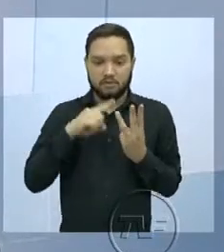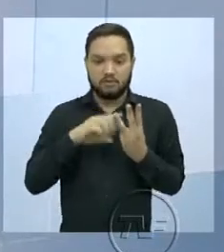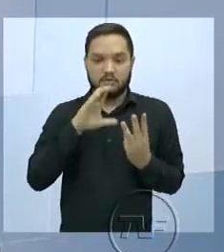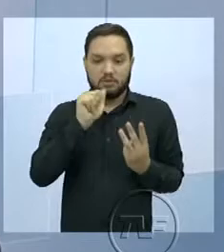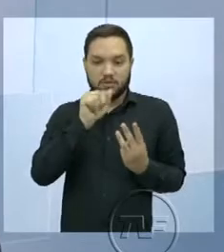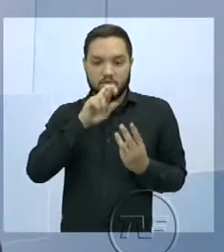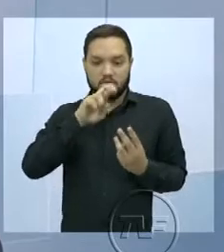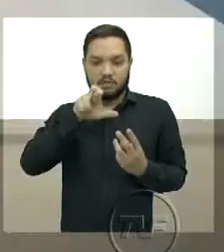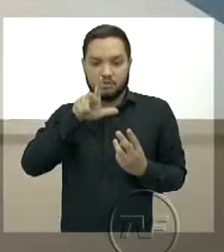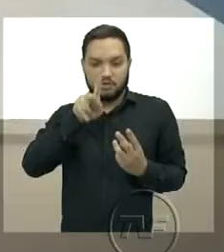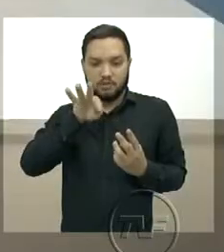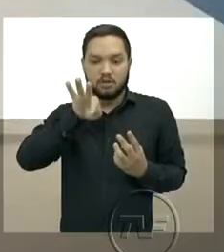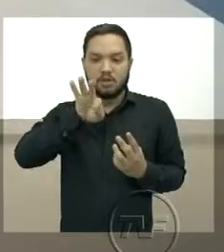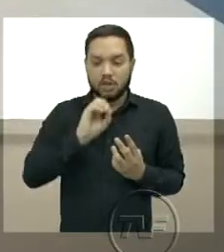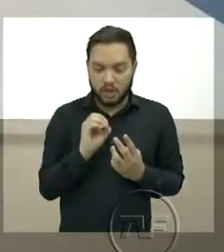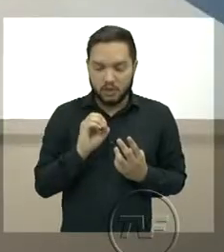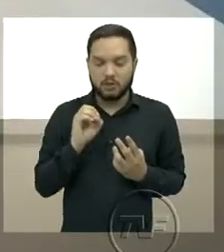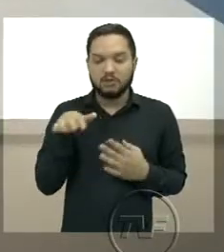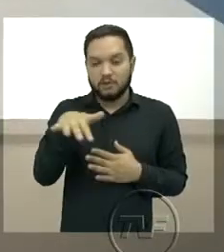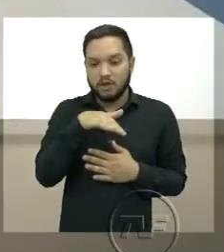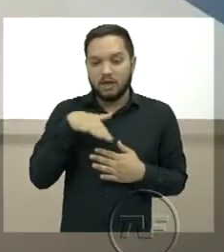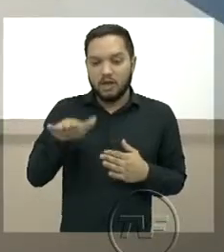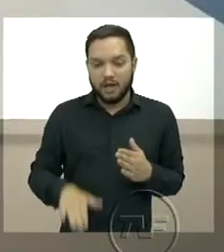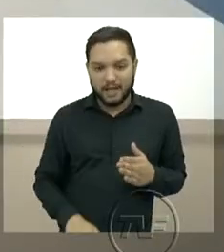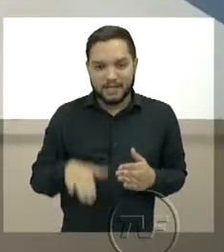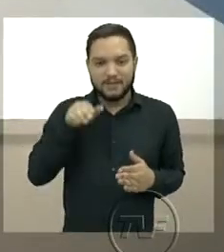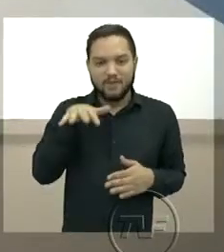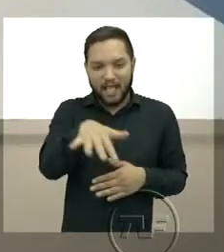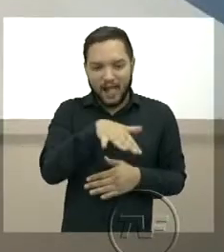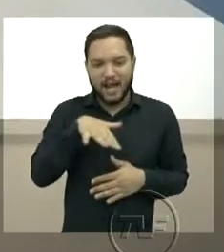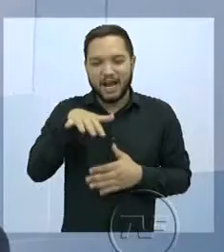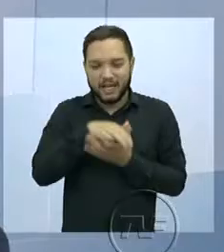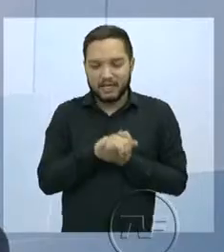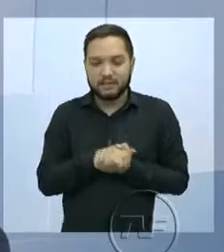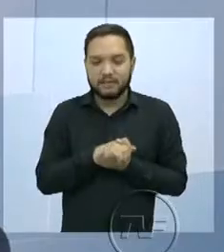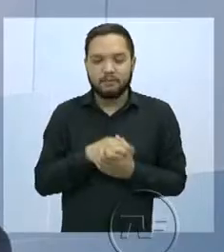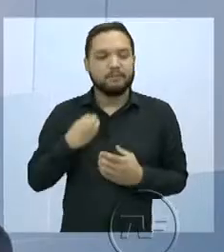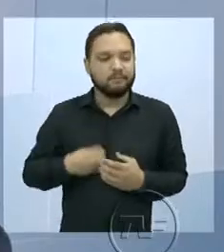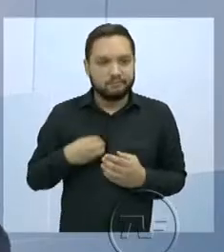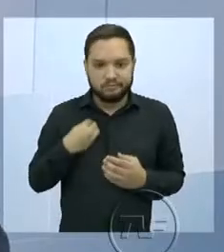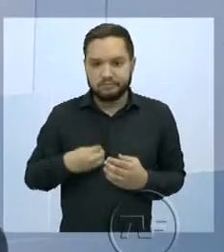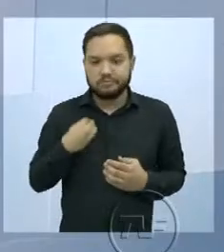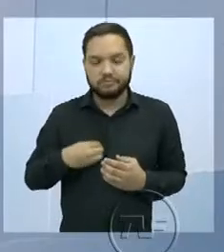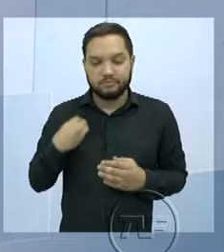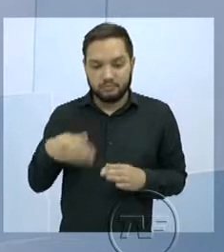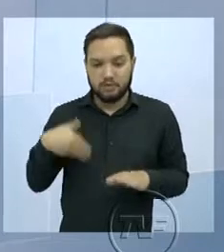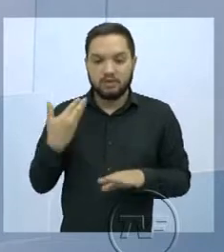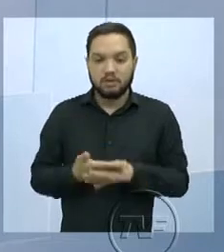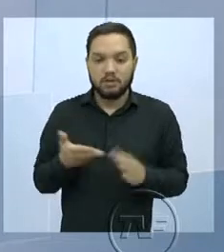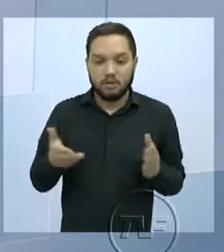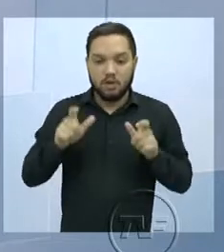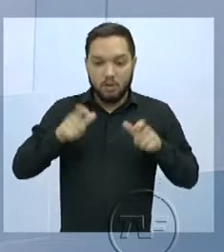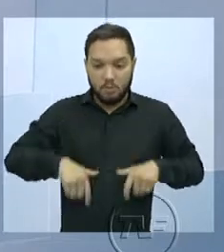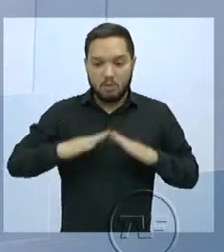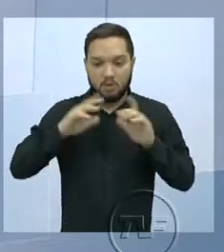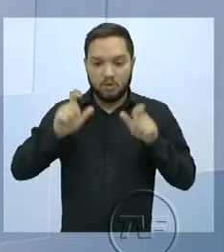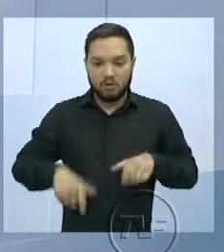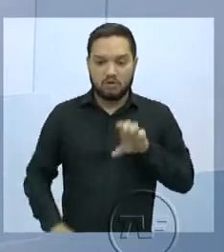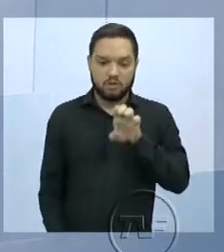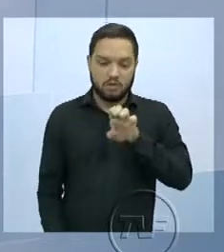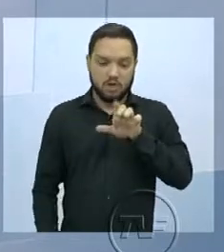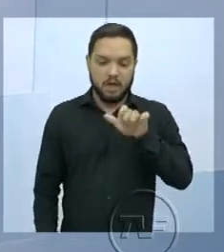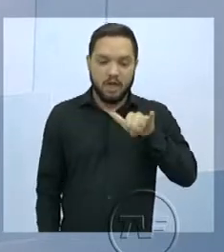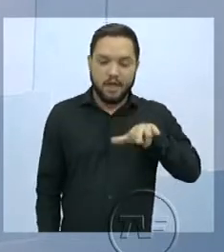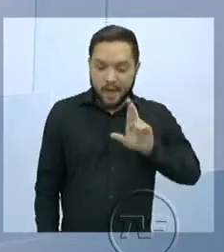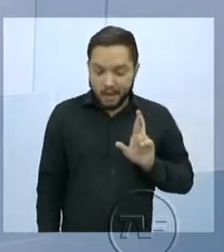né? Conviveu na sua infância toda naquela área. Praticamente toda a minha vida, Paulo. Eu ainda resido, estou hoje no bairro Heller, tinha